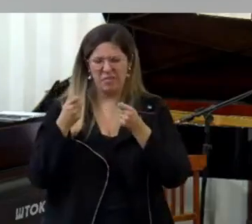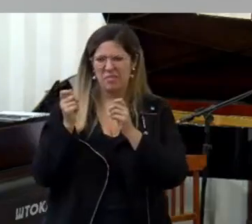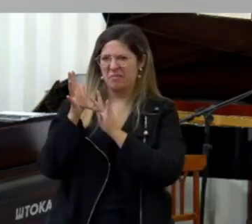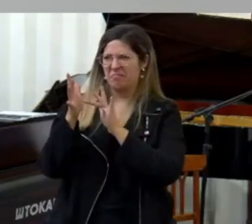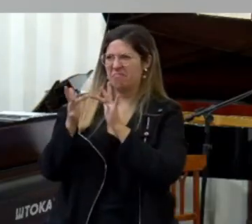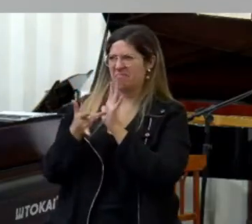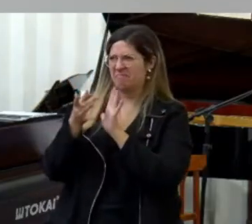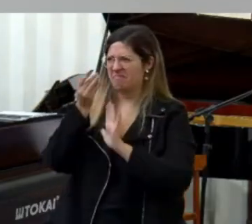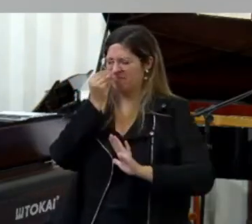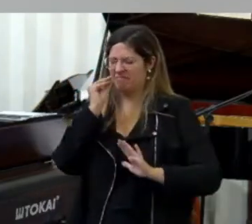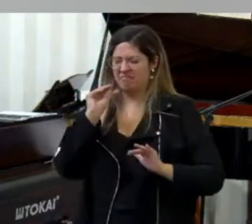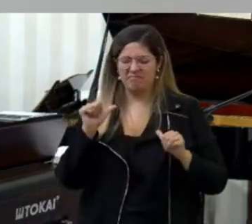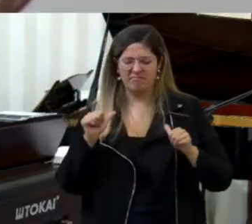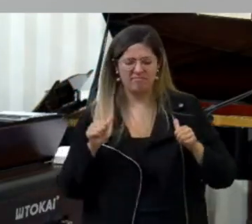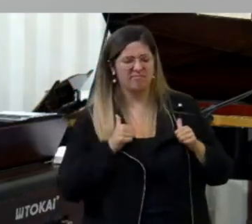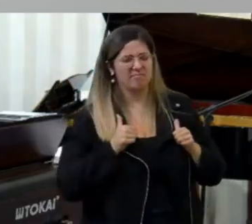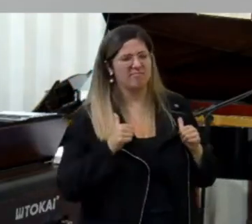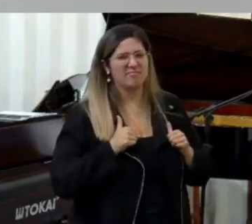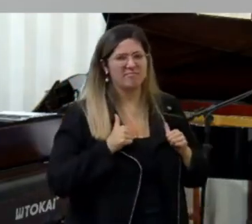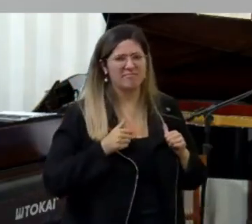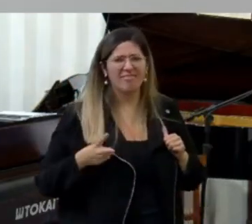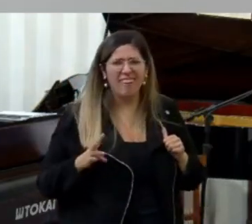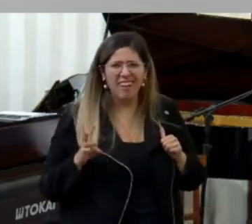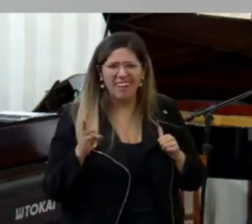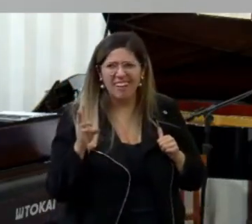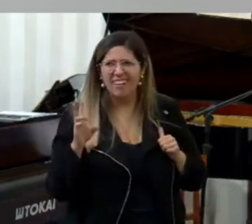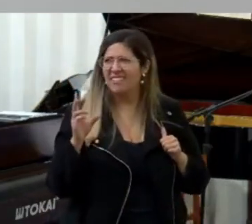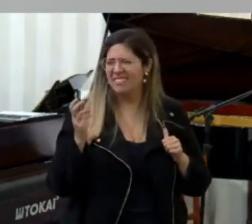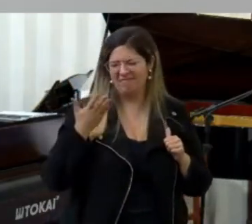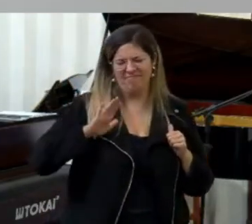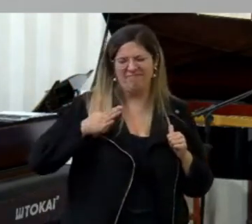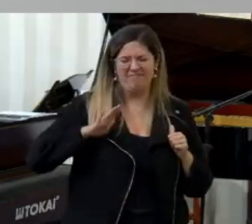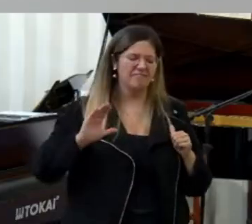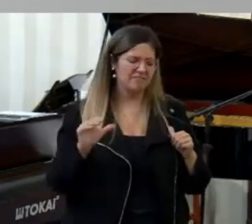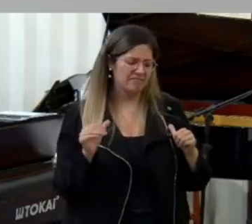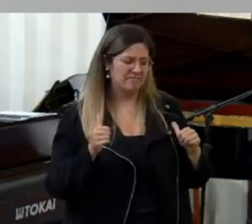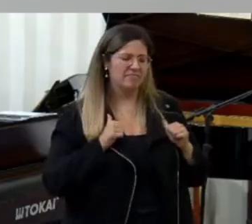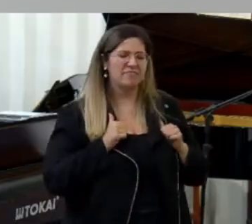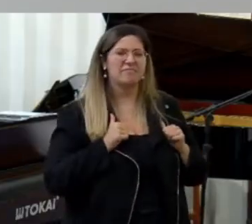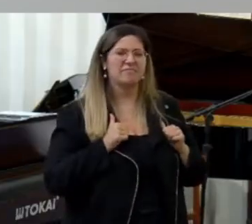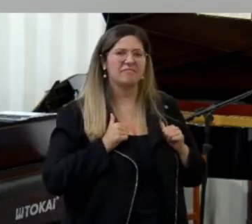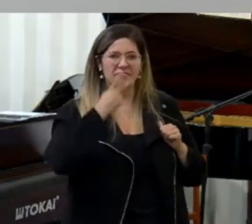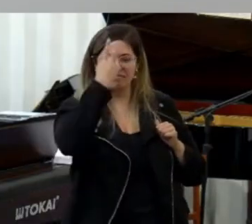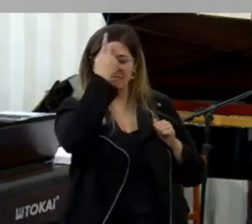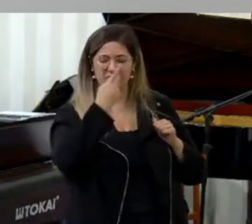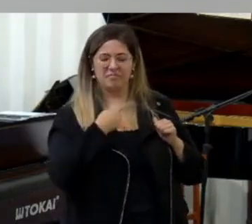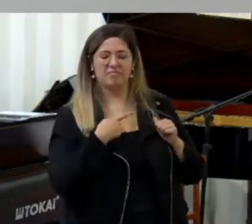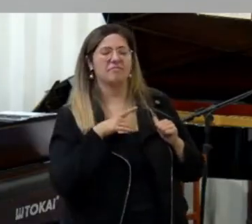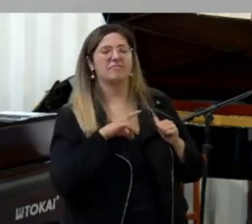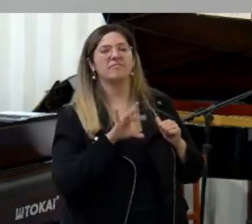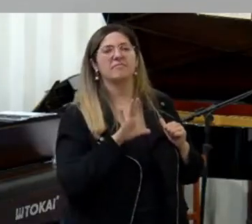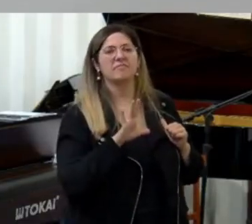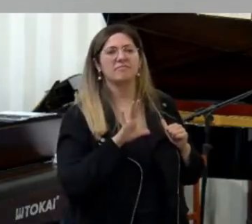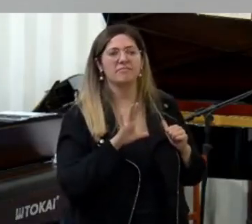preciso um valor maior do que aquilo que ele tem. E vai contra aquilo que um homem como Matthew